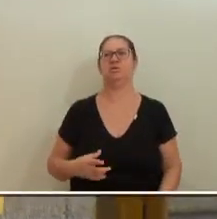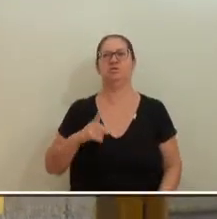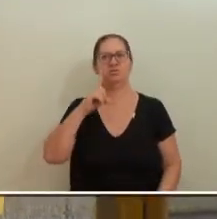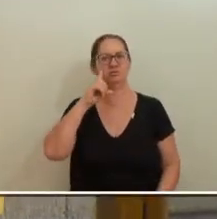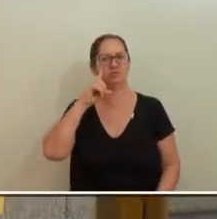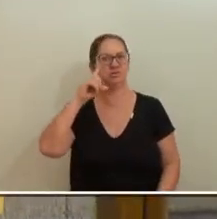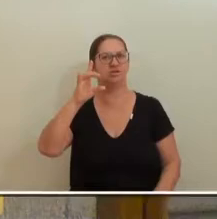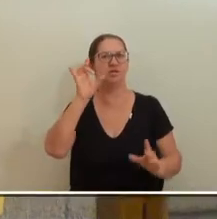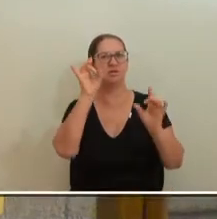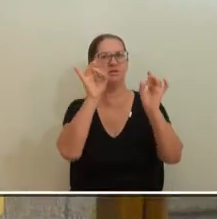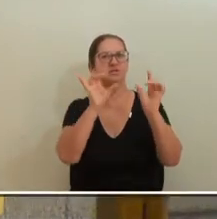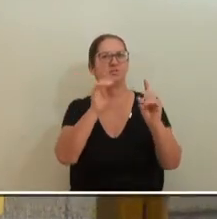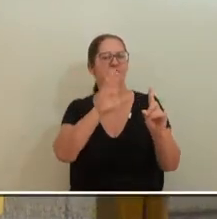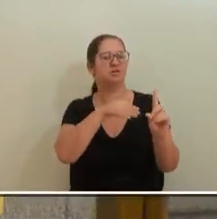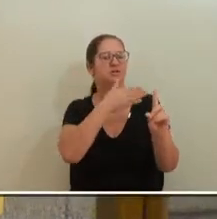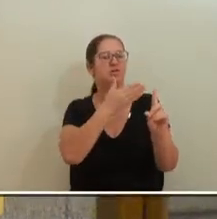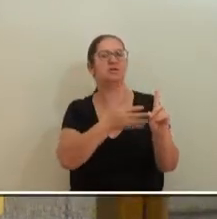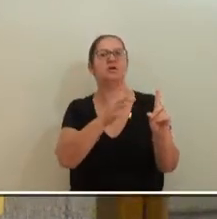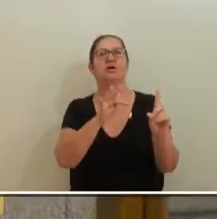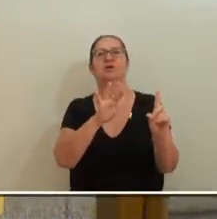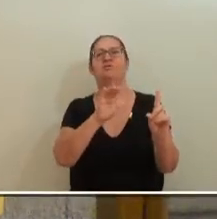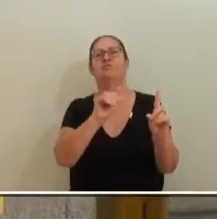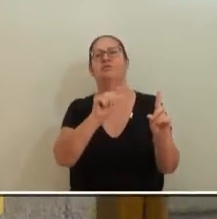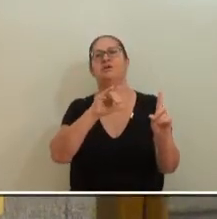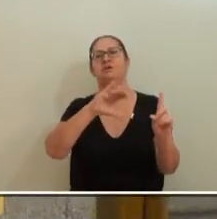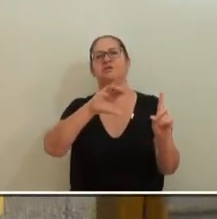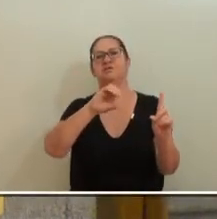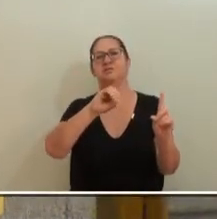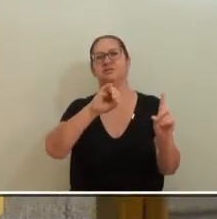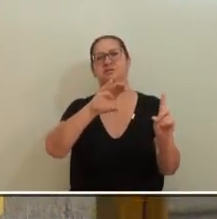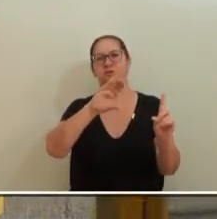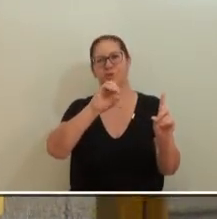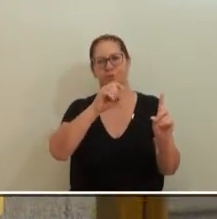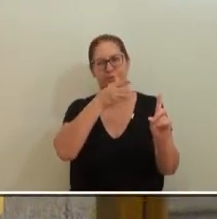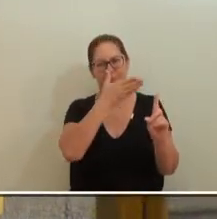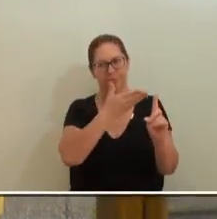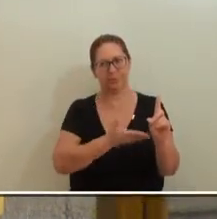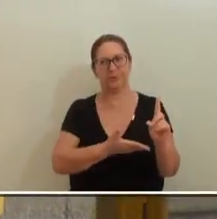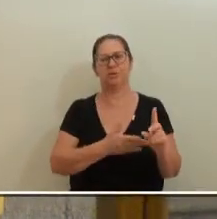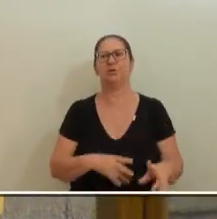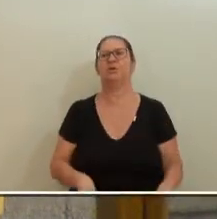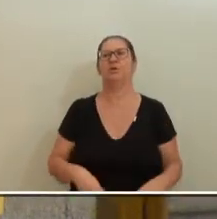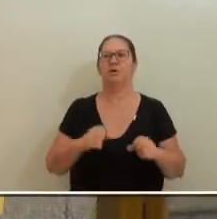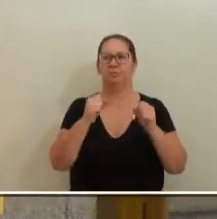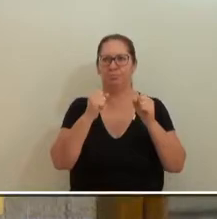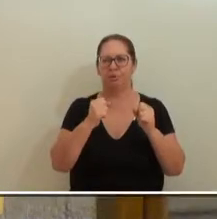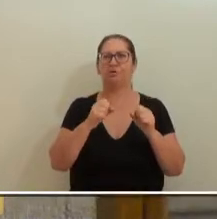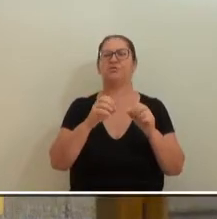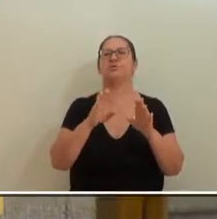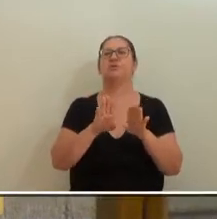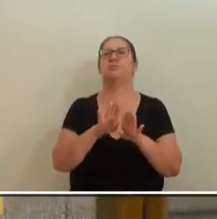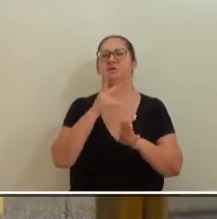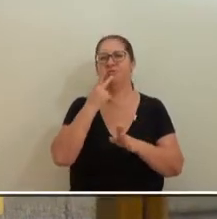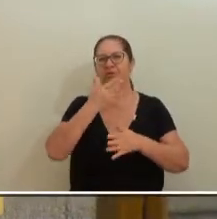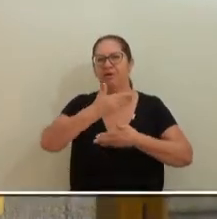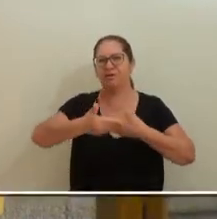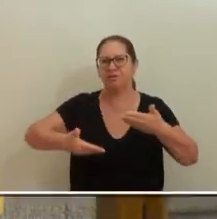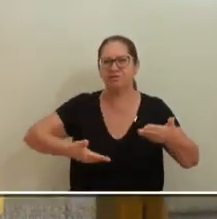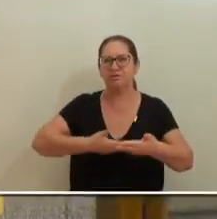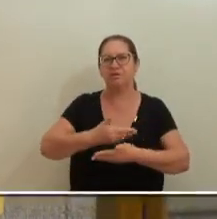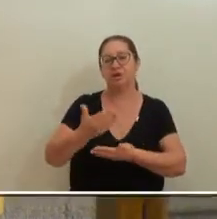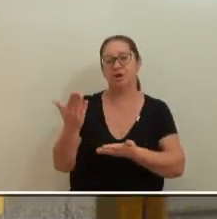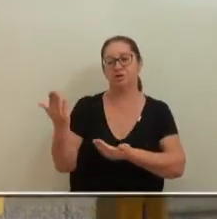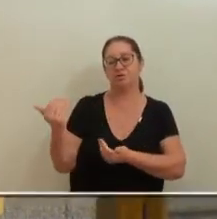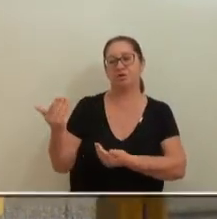nosso homenageado, Francisco, com quem eu também posso dizer que compartilhamos na juventude, não